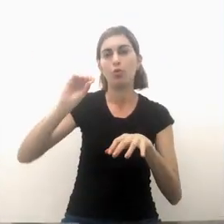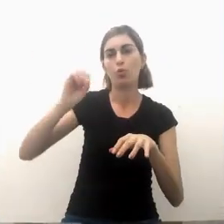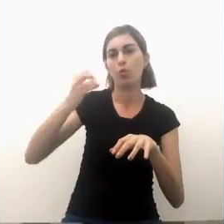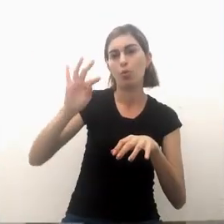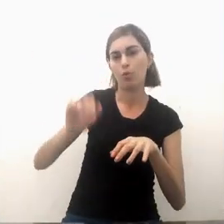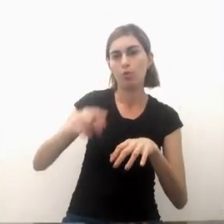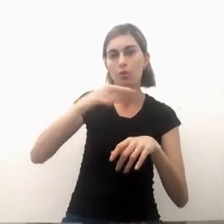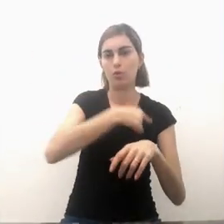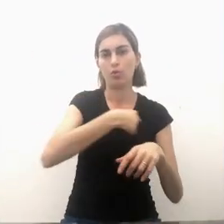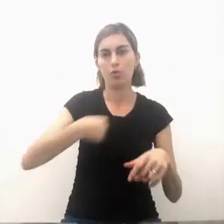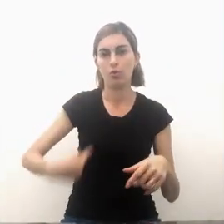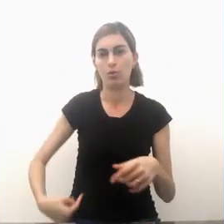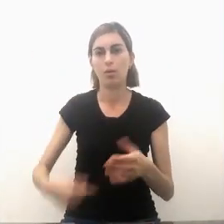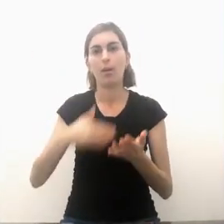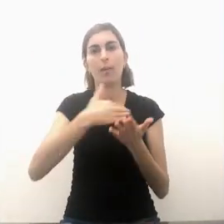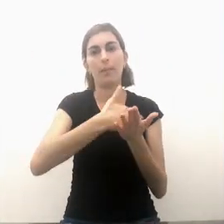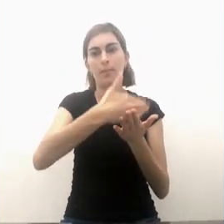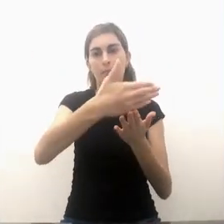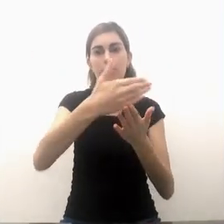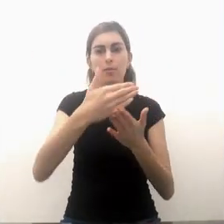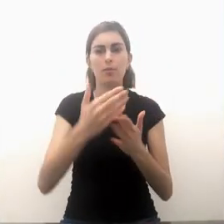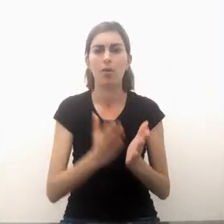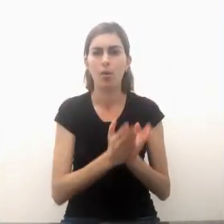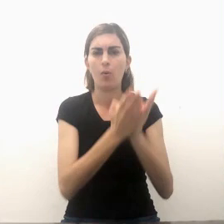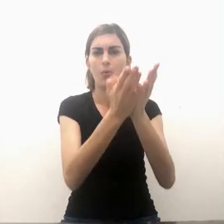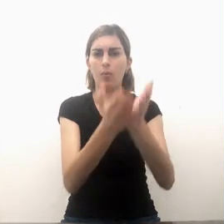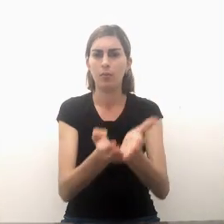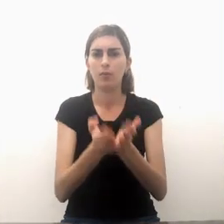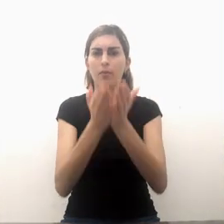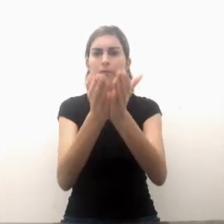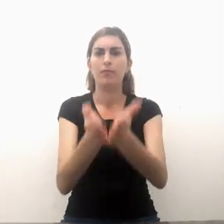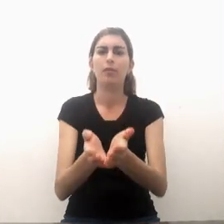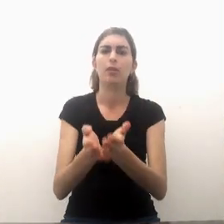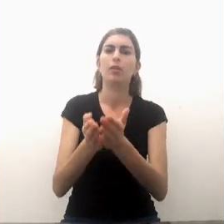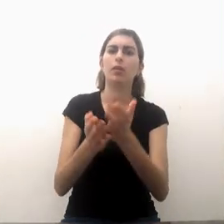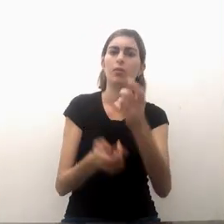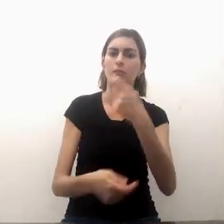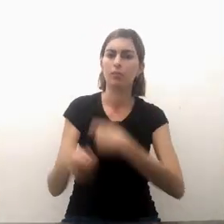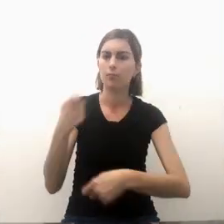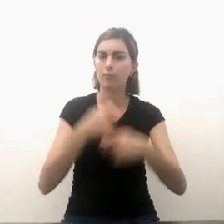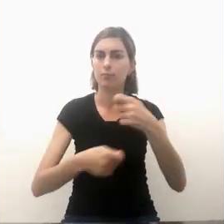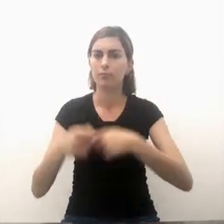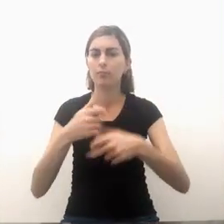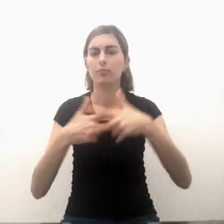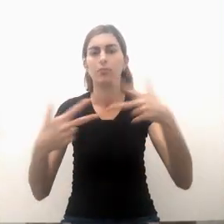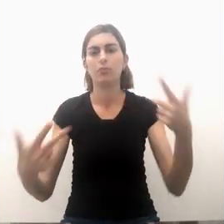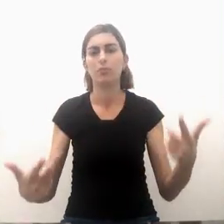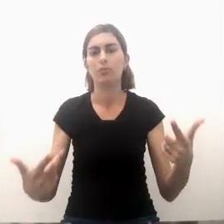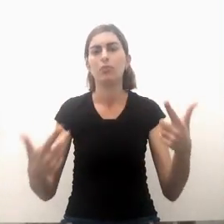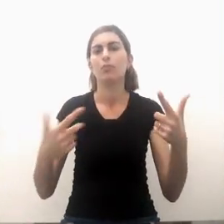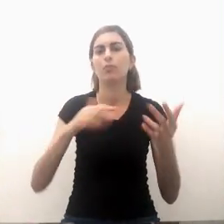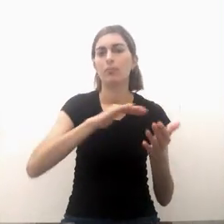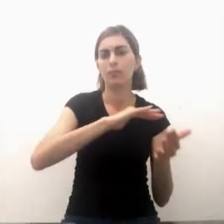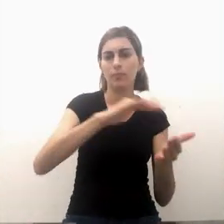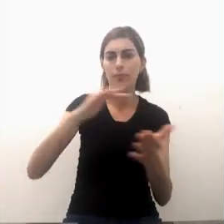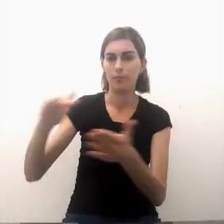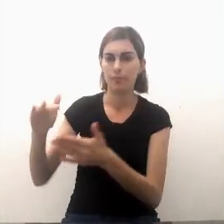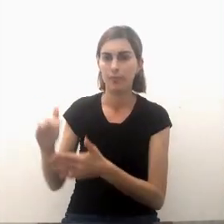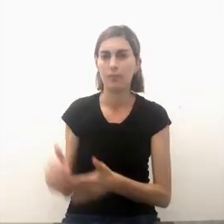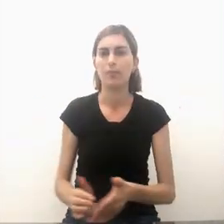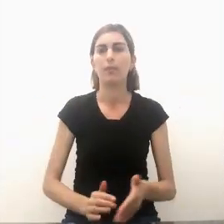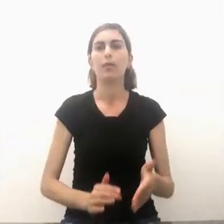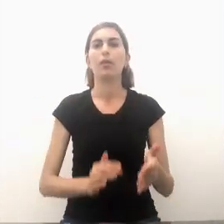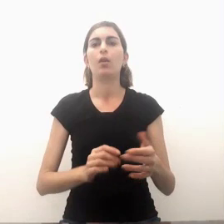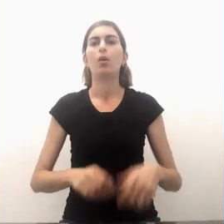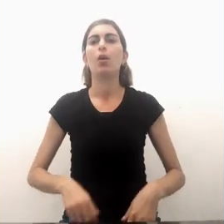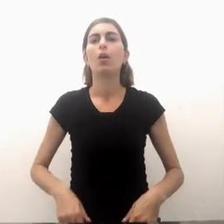tá? Porque era a partir daí que saíam grandes embarcações, navios com as mercadorias, tá? E essa medida